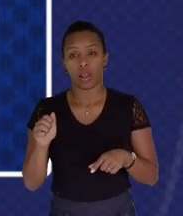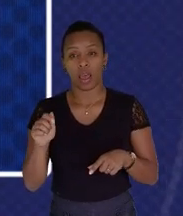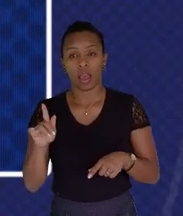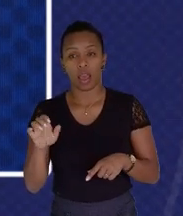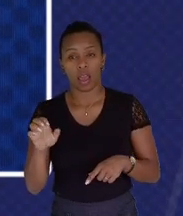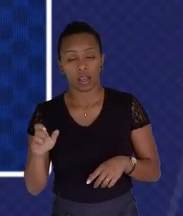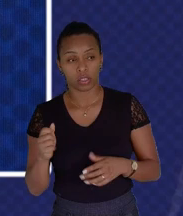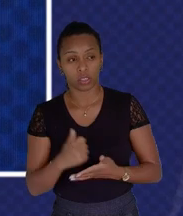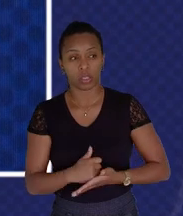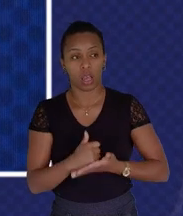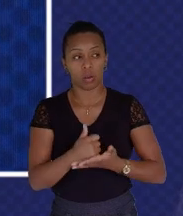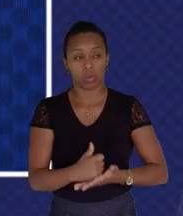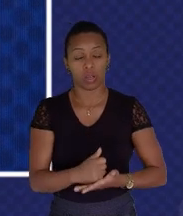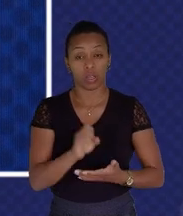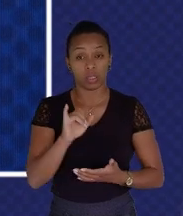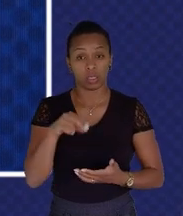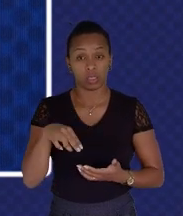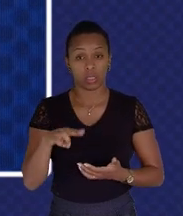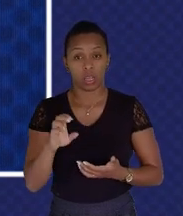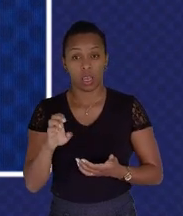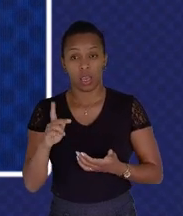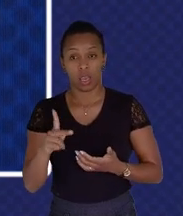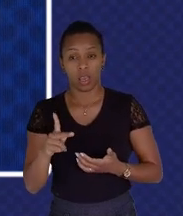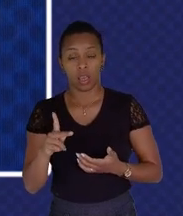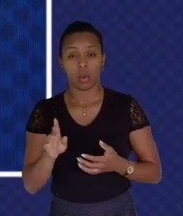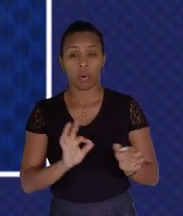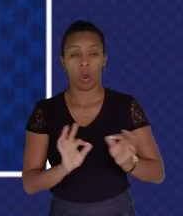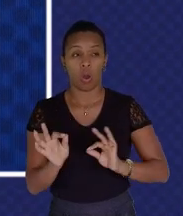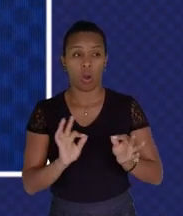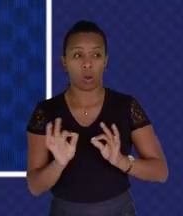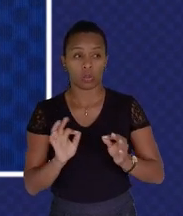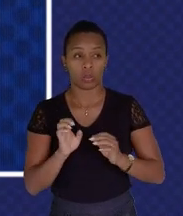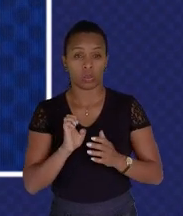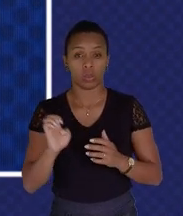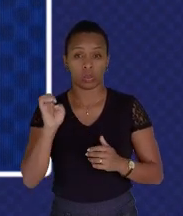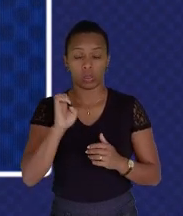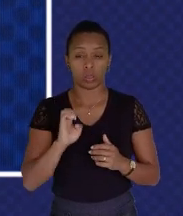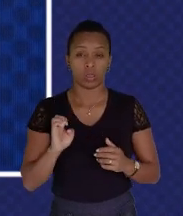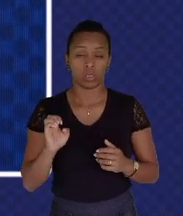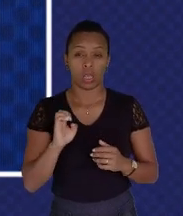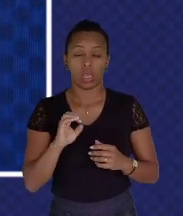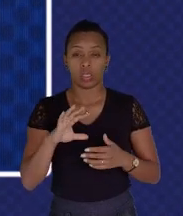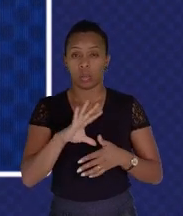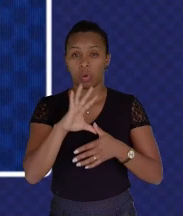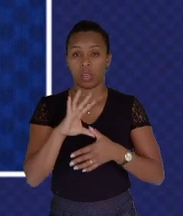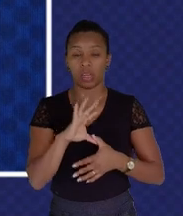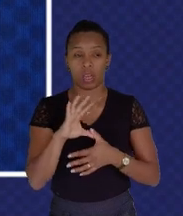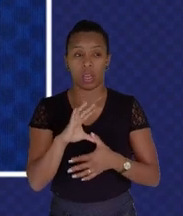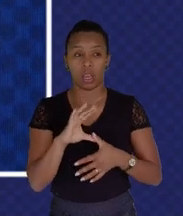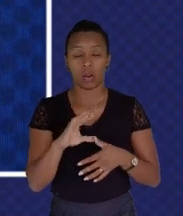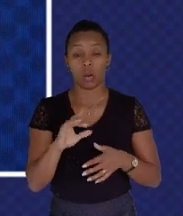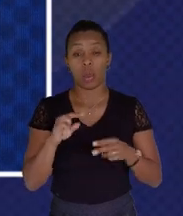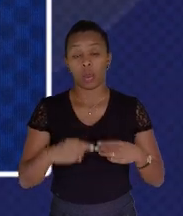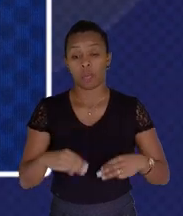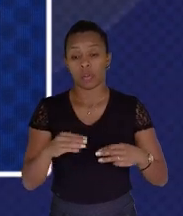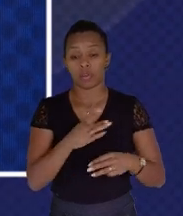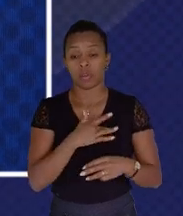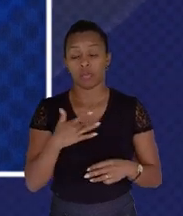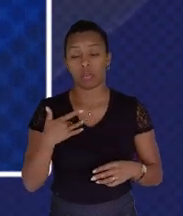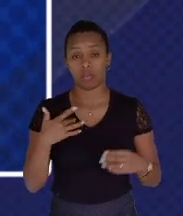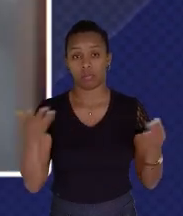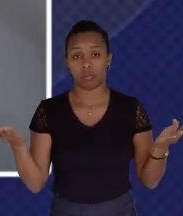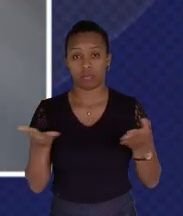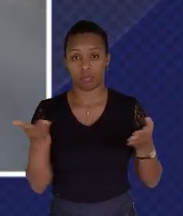que está nos apoiando, o INEP, Organização dos Estados Ibero-americanos, FUNAS e Ministério da Saúde. E